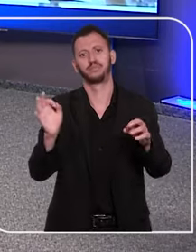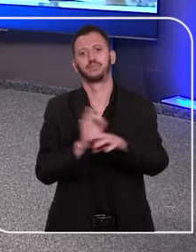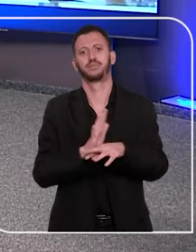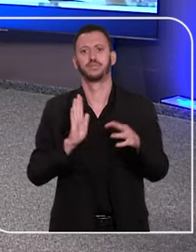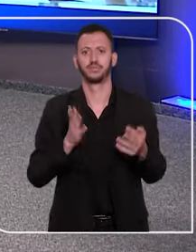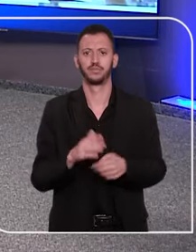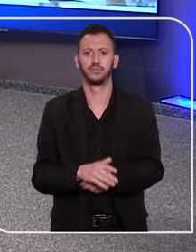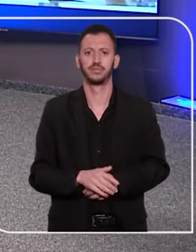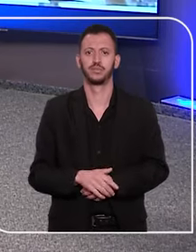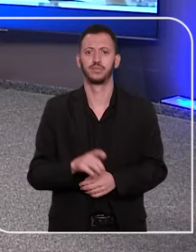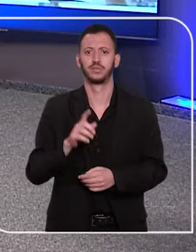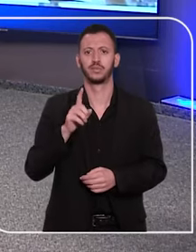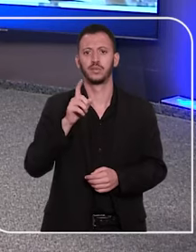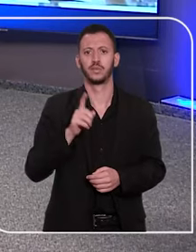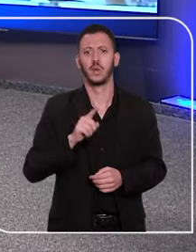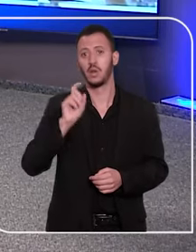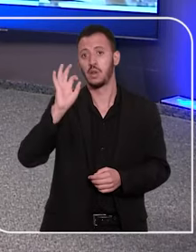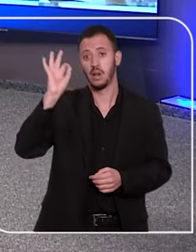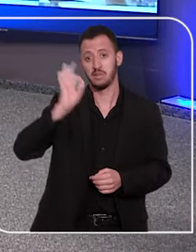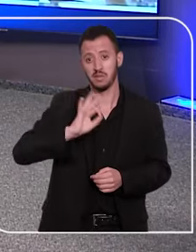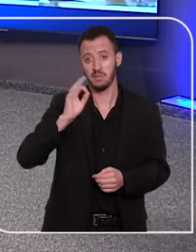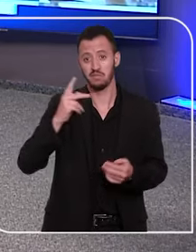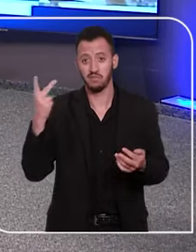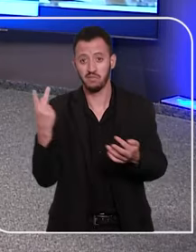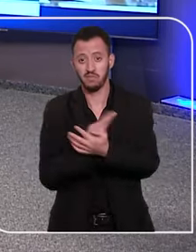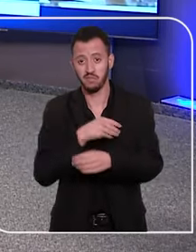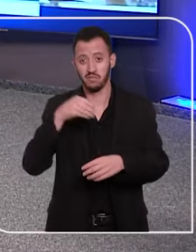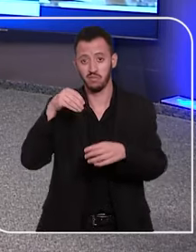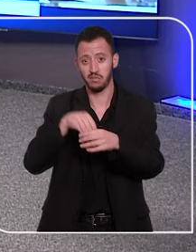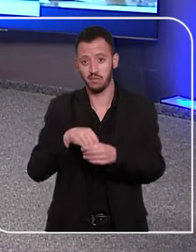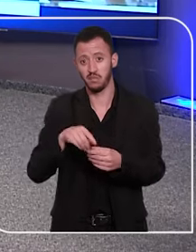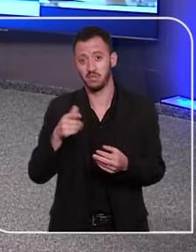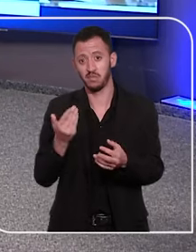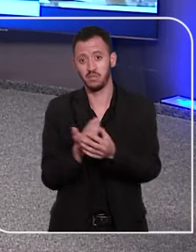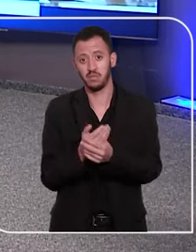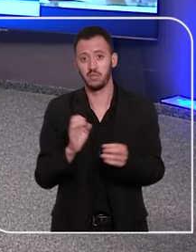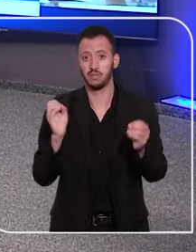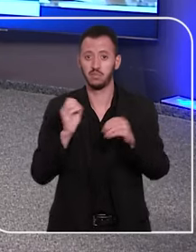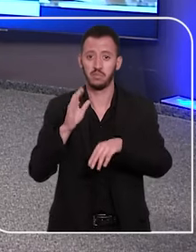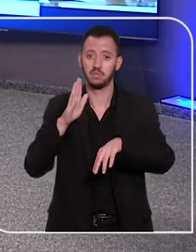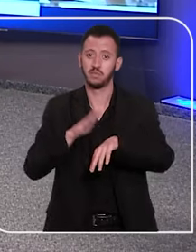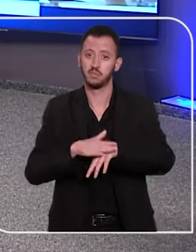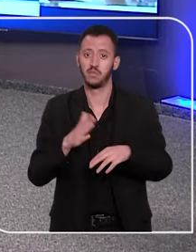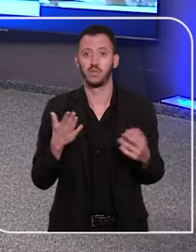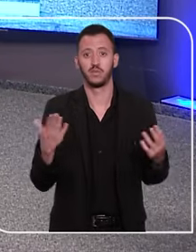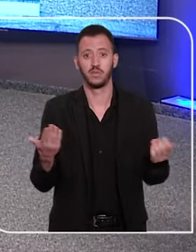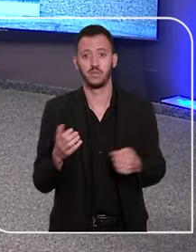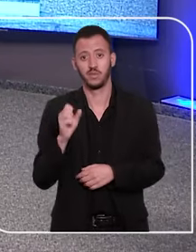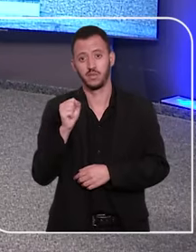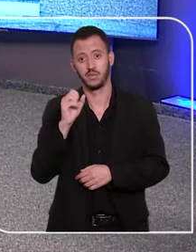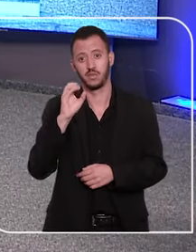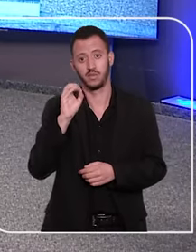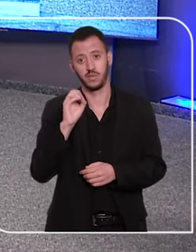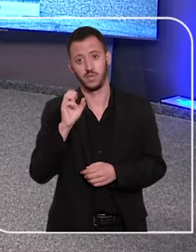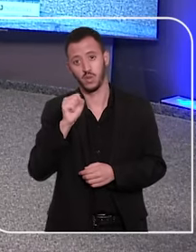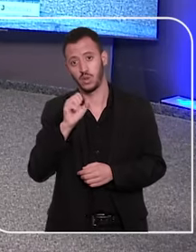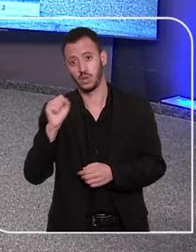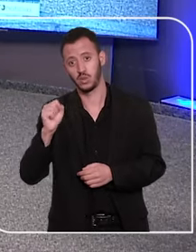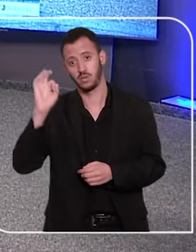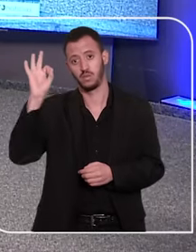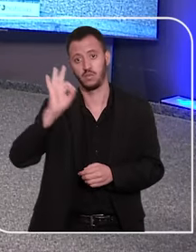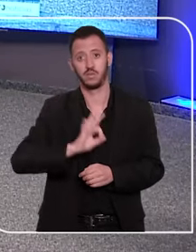foram efetivamente concluídos a taxa de congestionamento provocada por esses processos é de nada mais nada menos